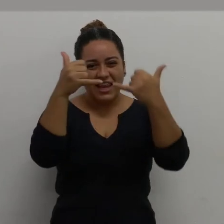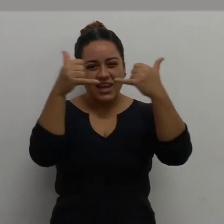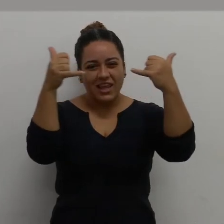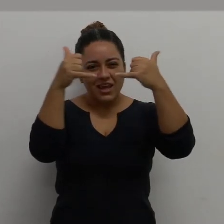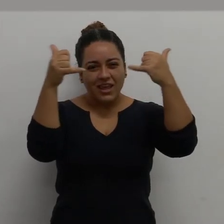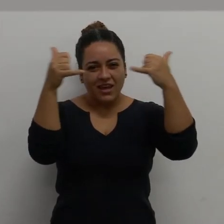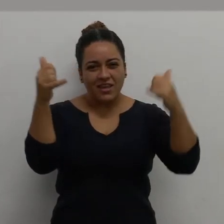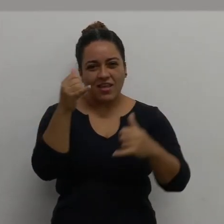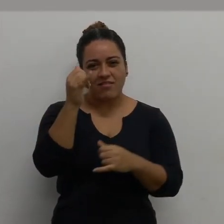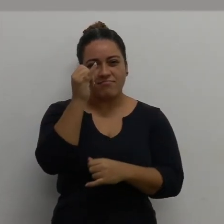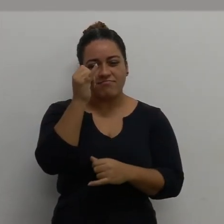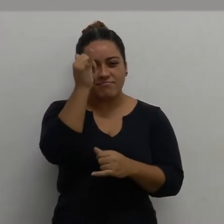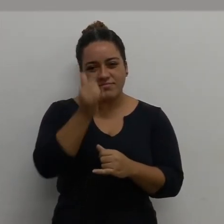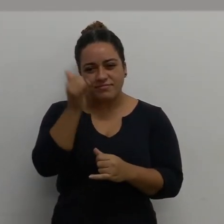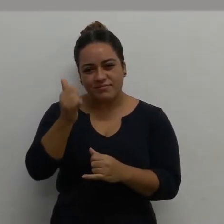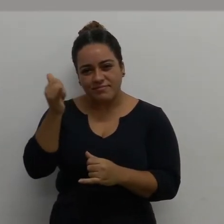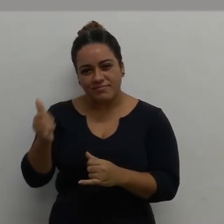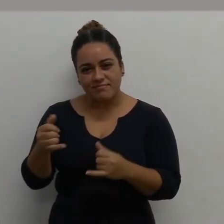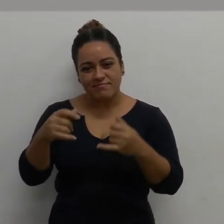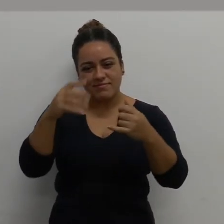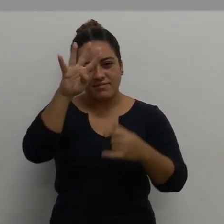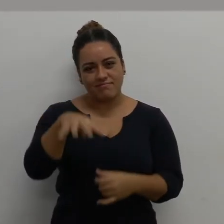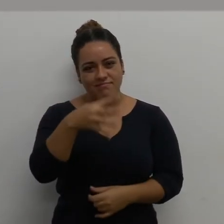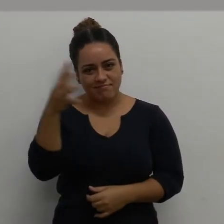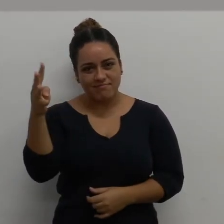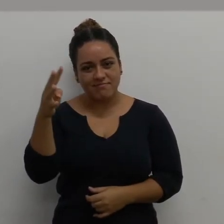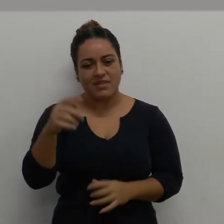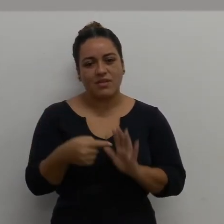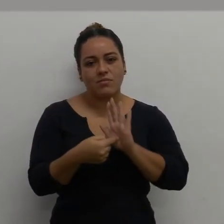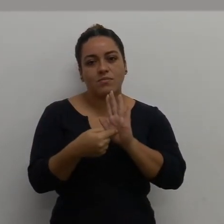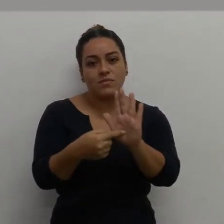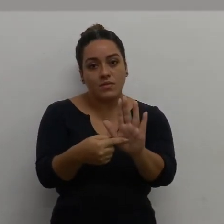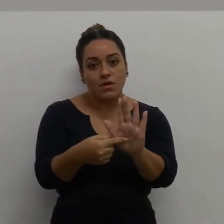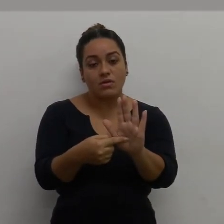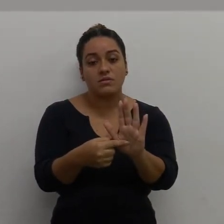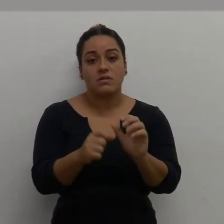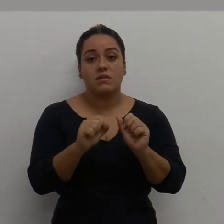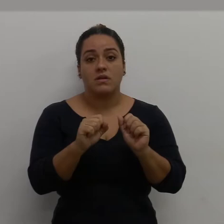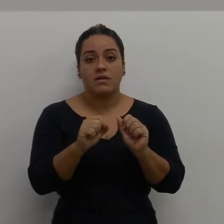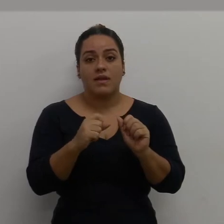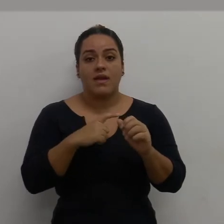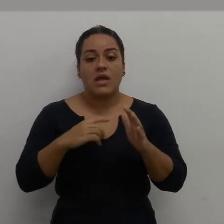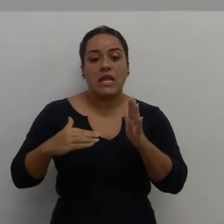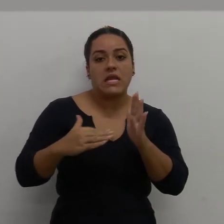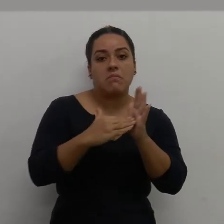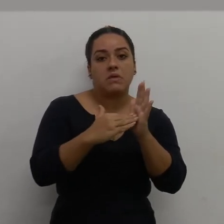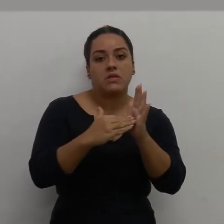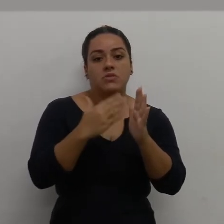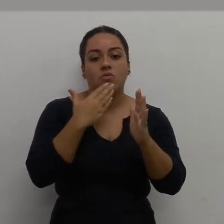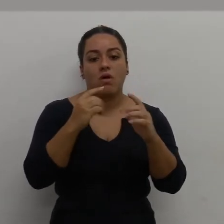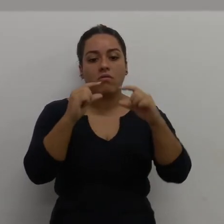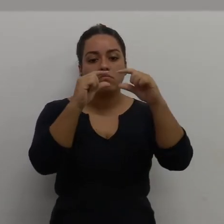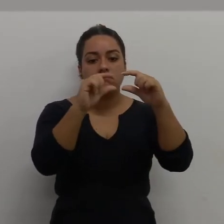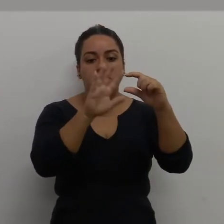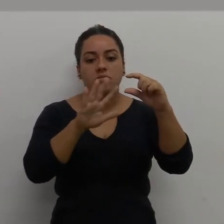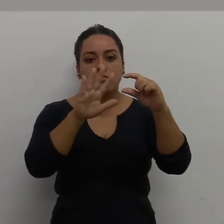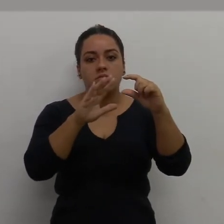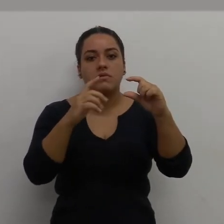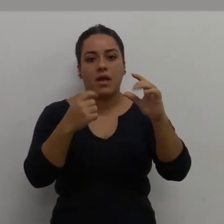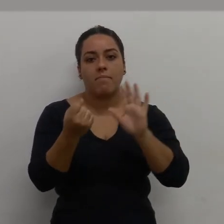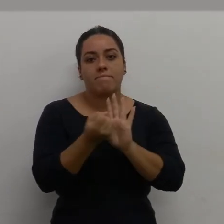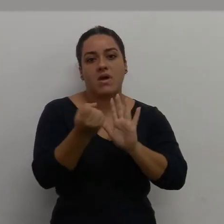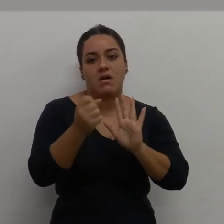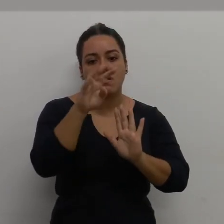Linhas de grade são essas linhas, né, que definem, que demarcam a fronteira, demarco entre